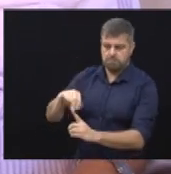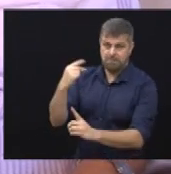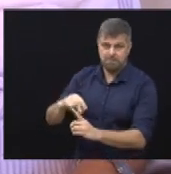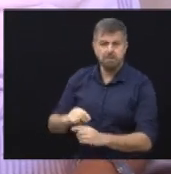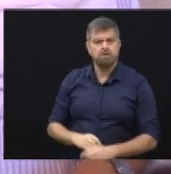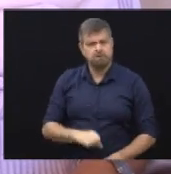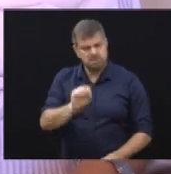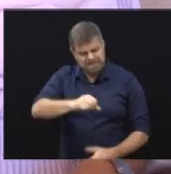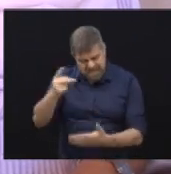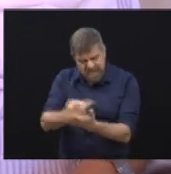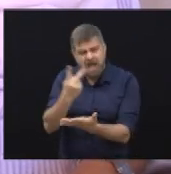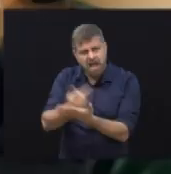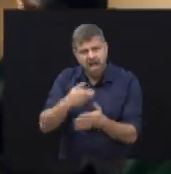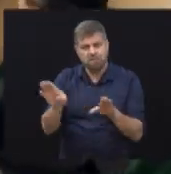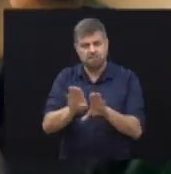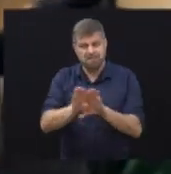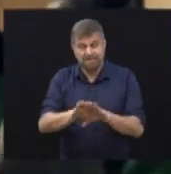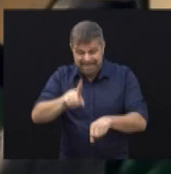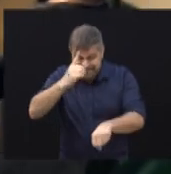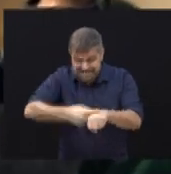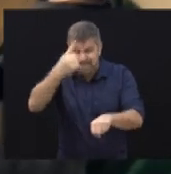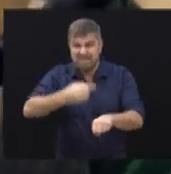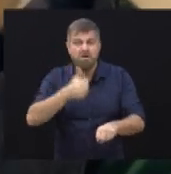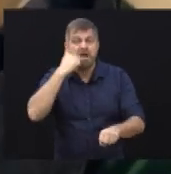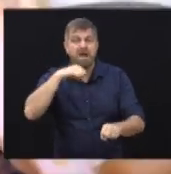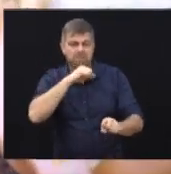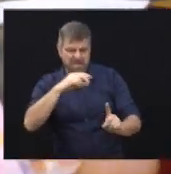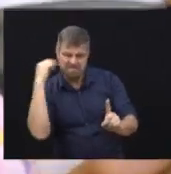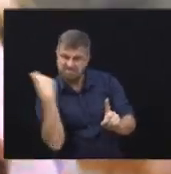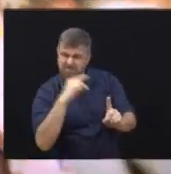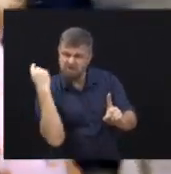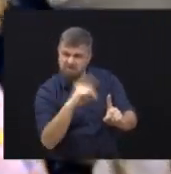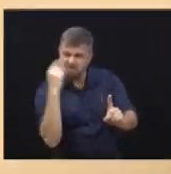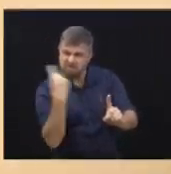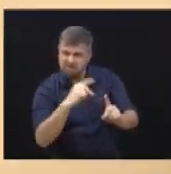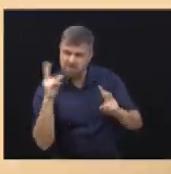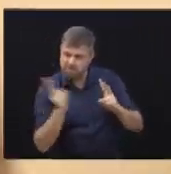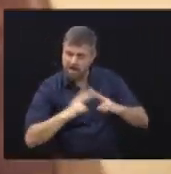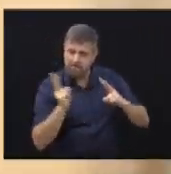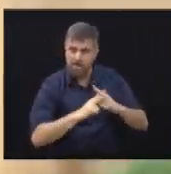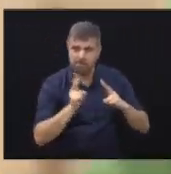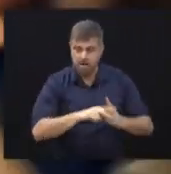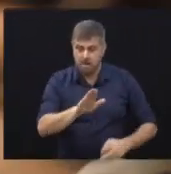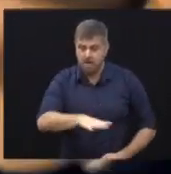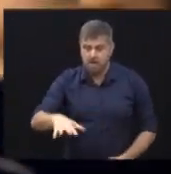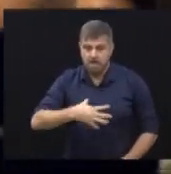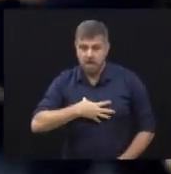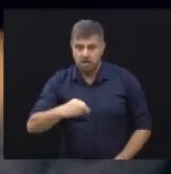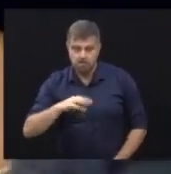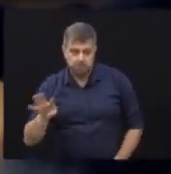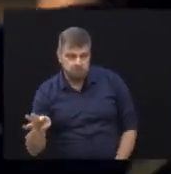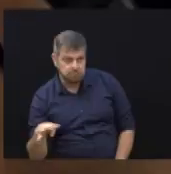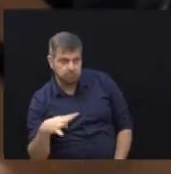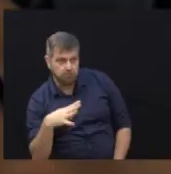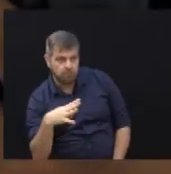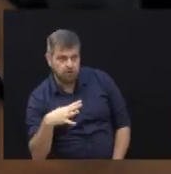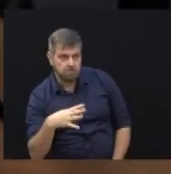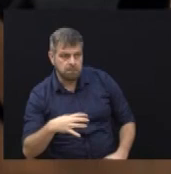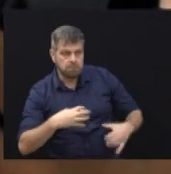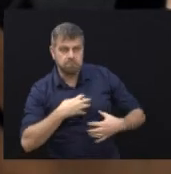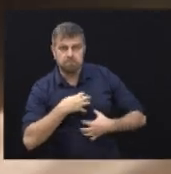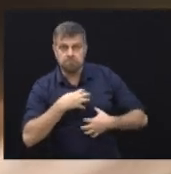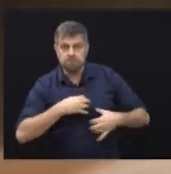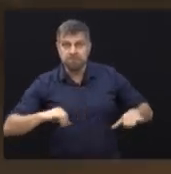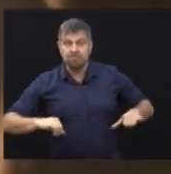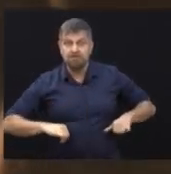nada. Claro que faz, porque quando ele está agredindo a esposa, os filhos